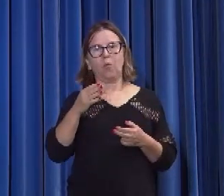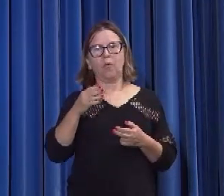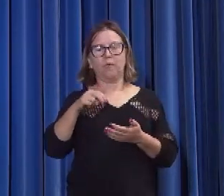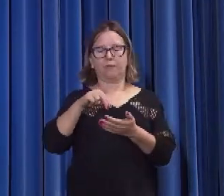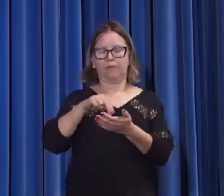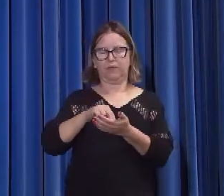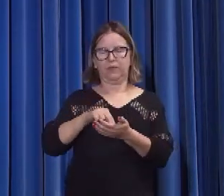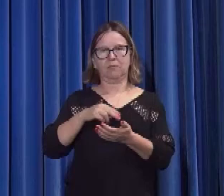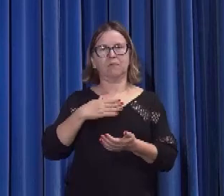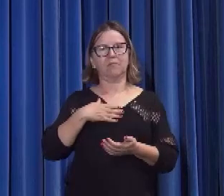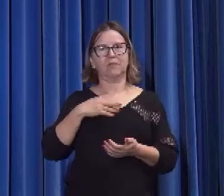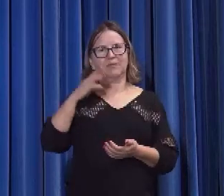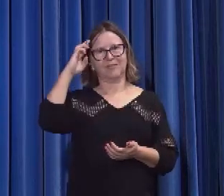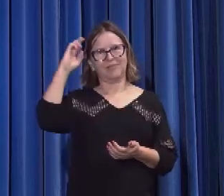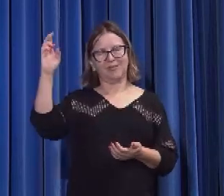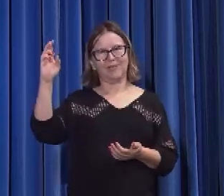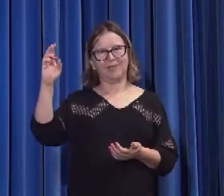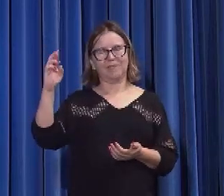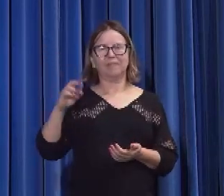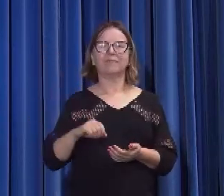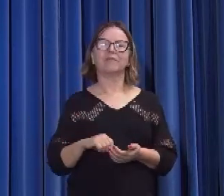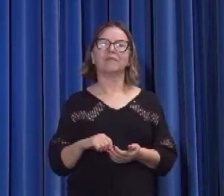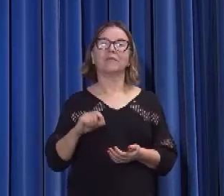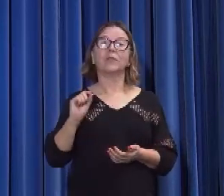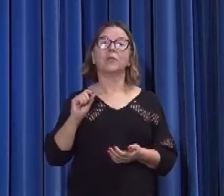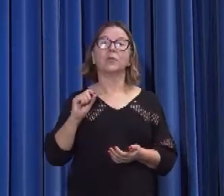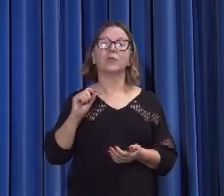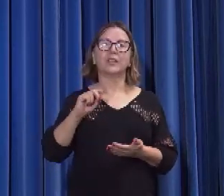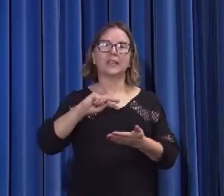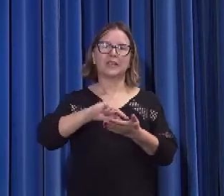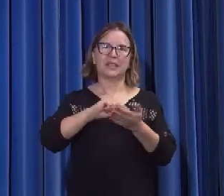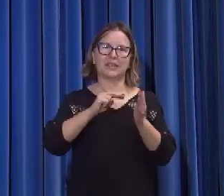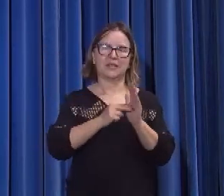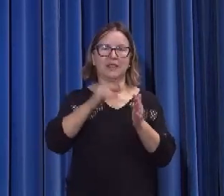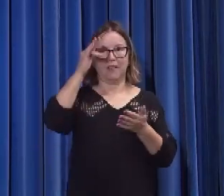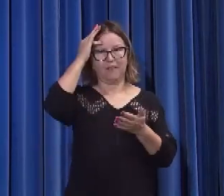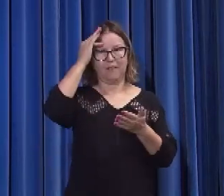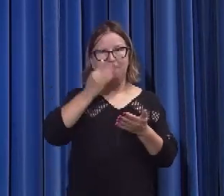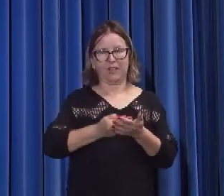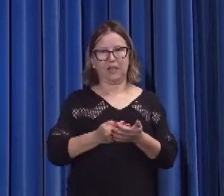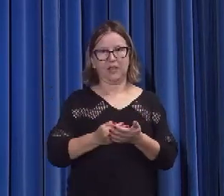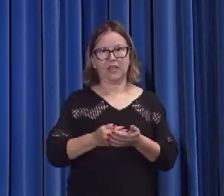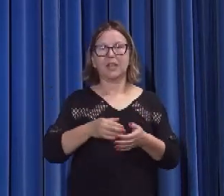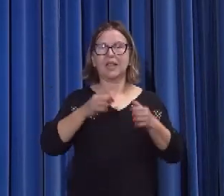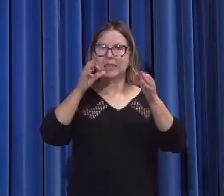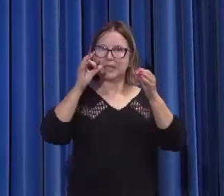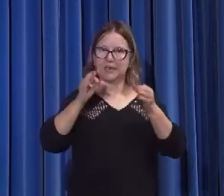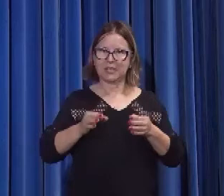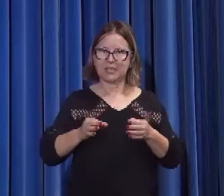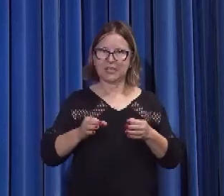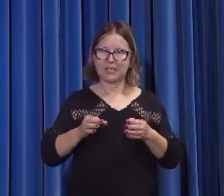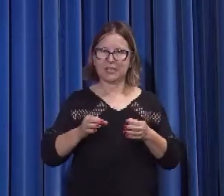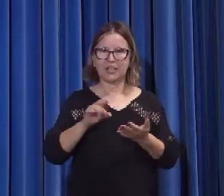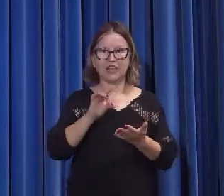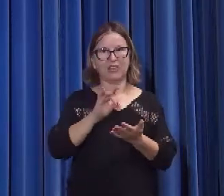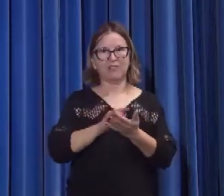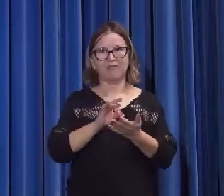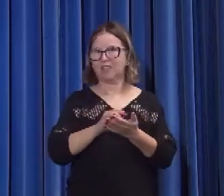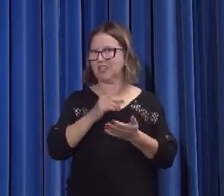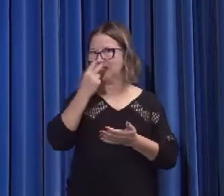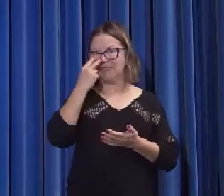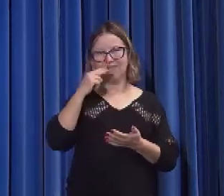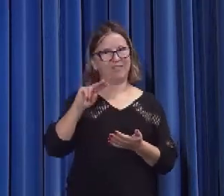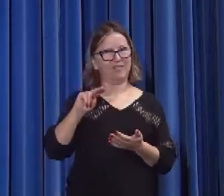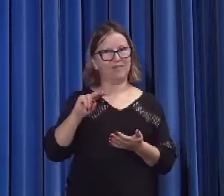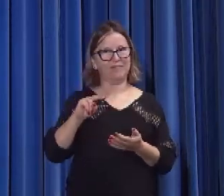E o que é fé? É a convicção dos fatos que não se veem. A certeza daquilo que se espera